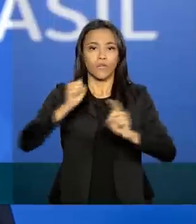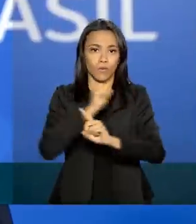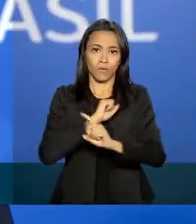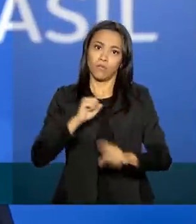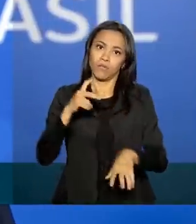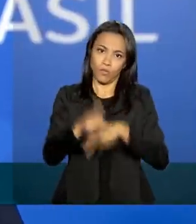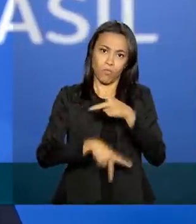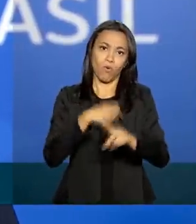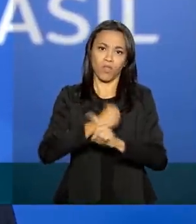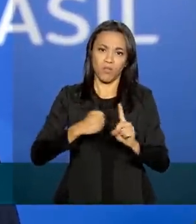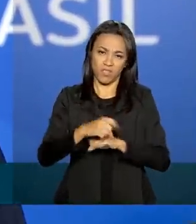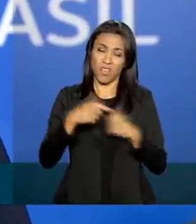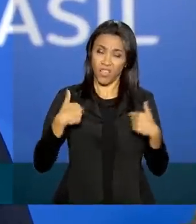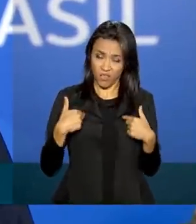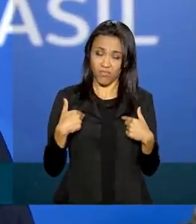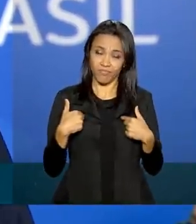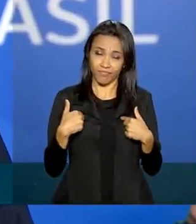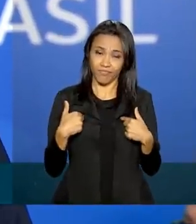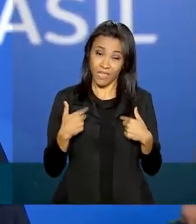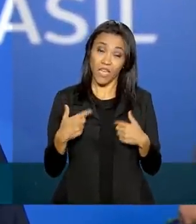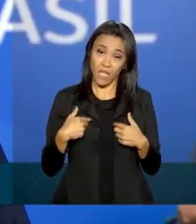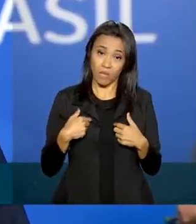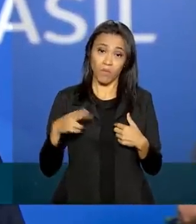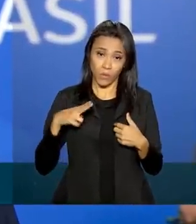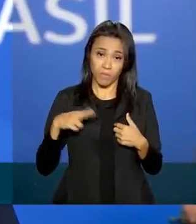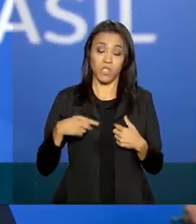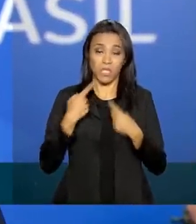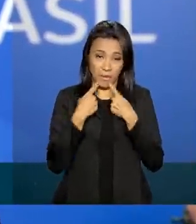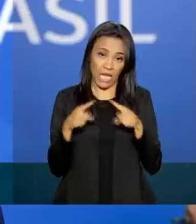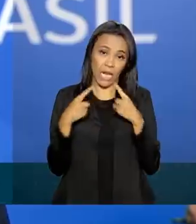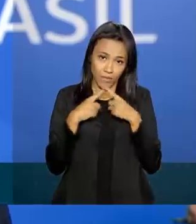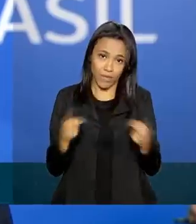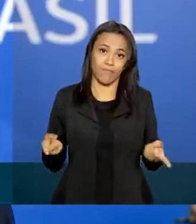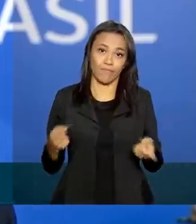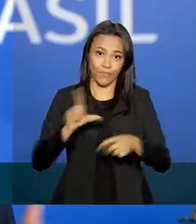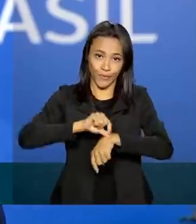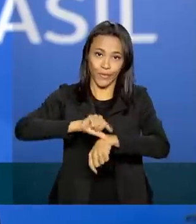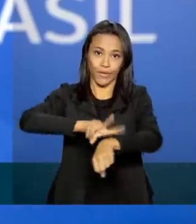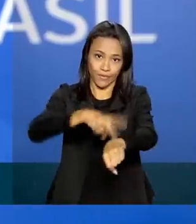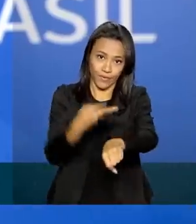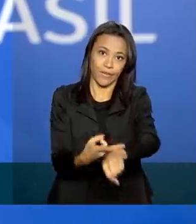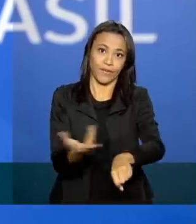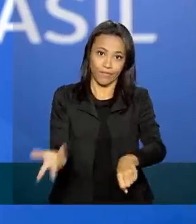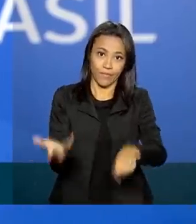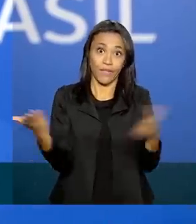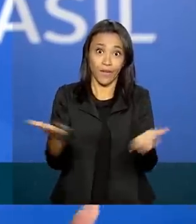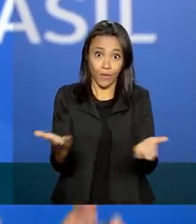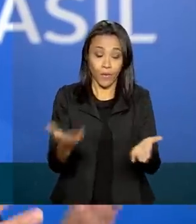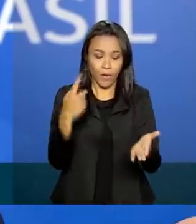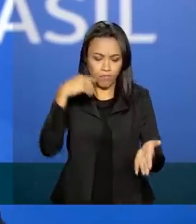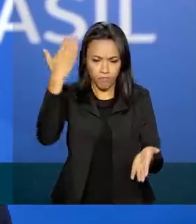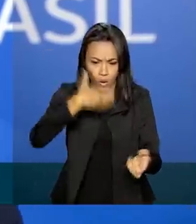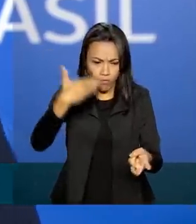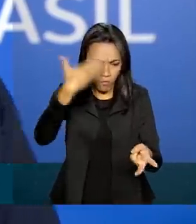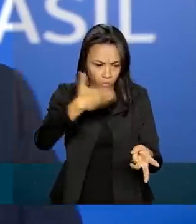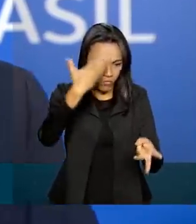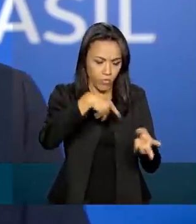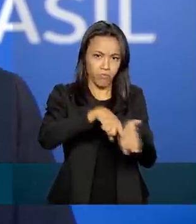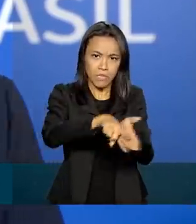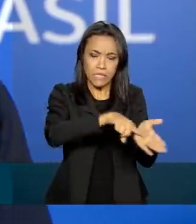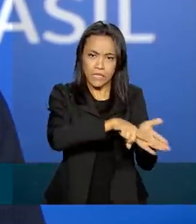concordo que eu sempre reclamei o do horário de verão e tinha oportunidade agora atendendo as pesquisas que fizemos também